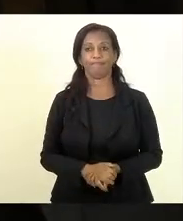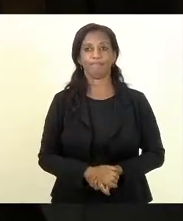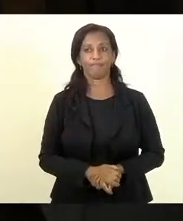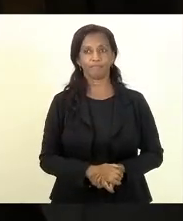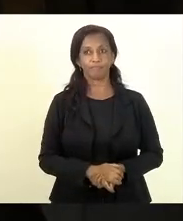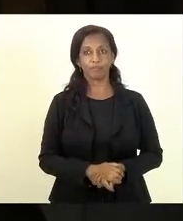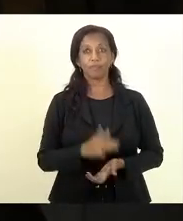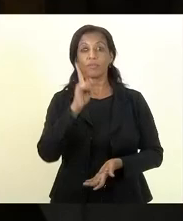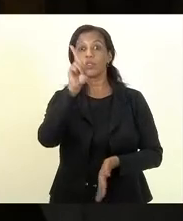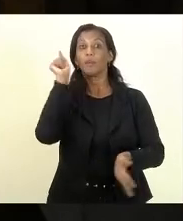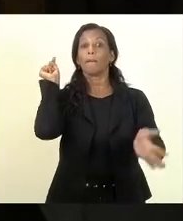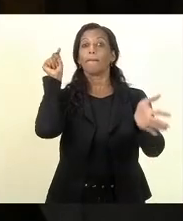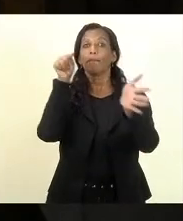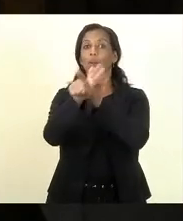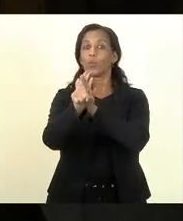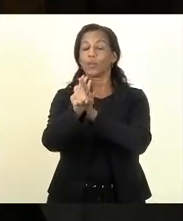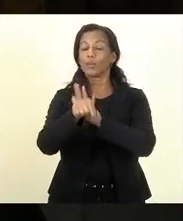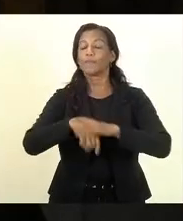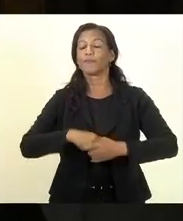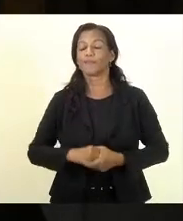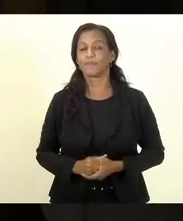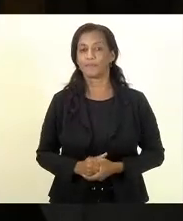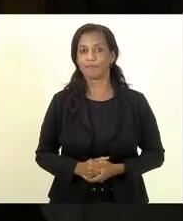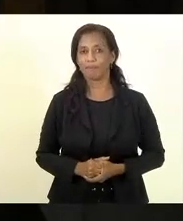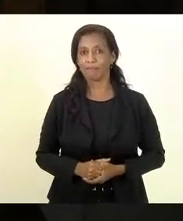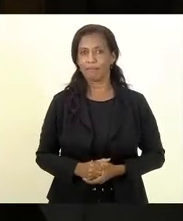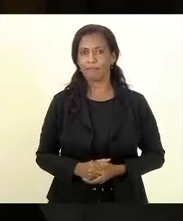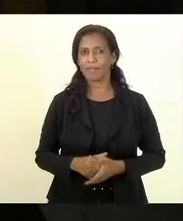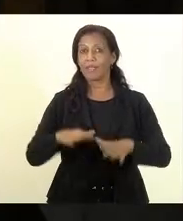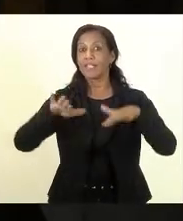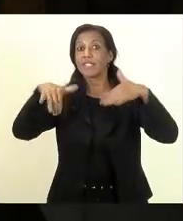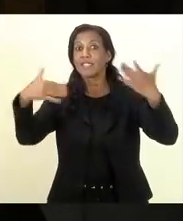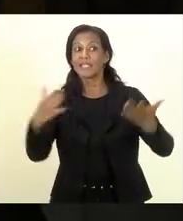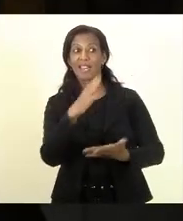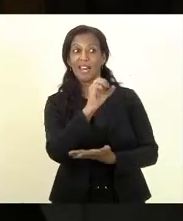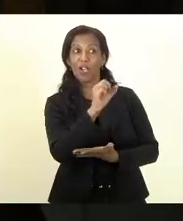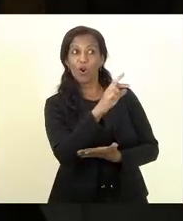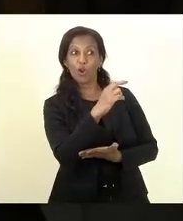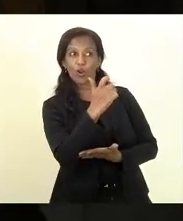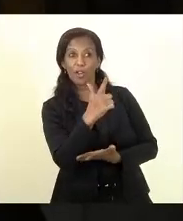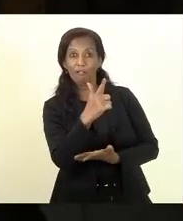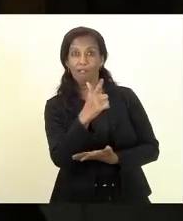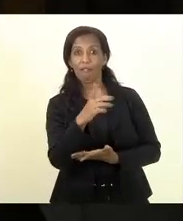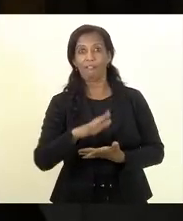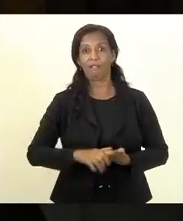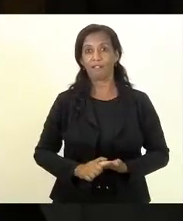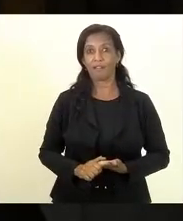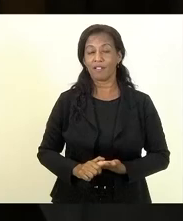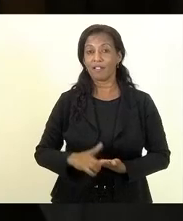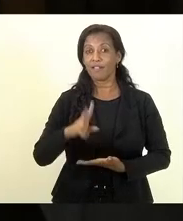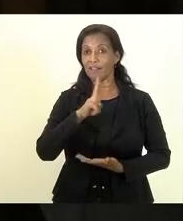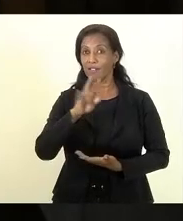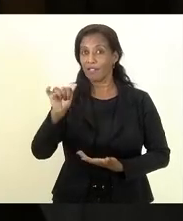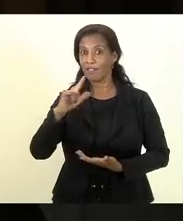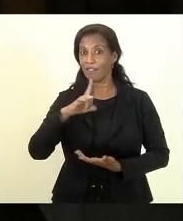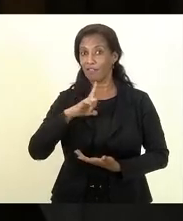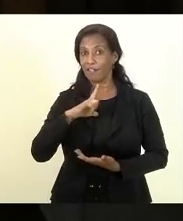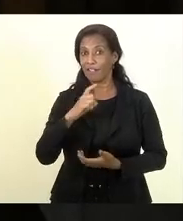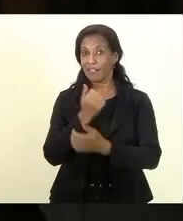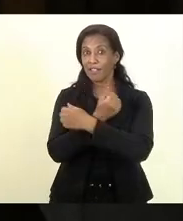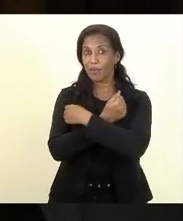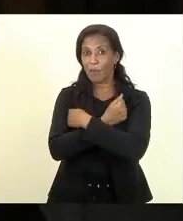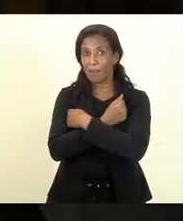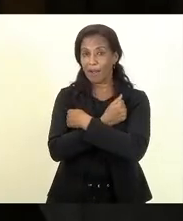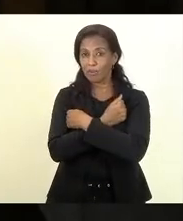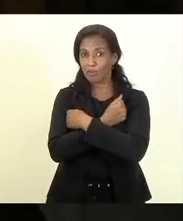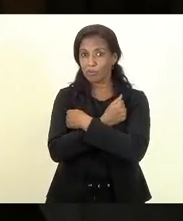e uma pergunta que vai ficar no ar. Será, Coronel Salema, será, presidente, que vai ter o abraço dos